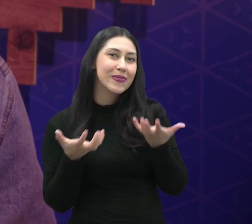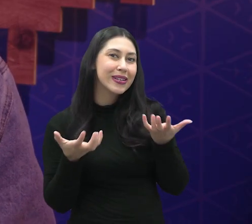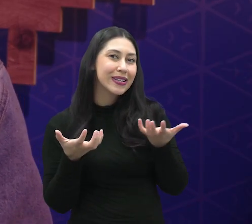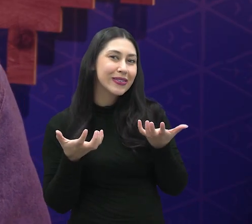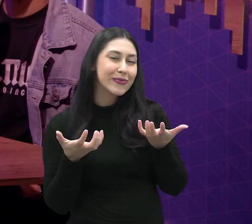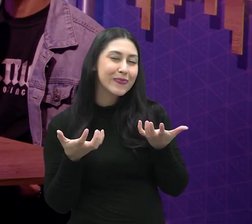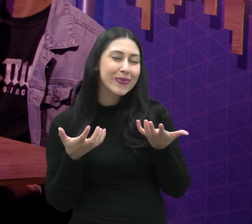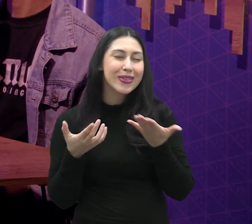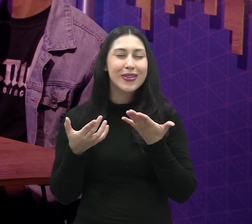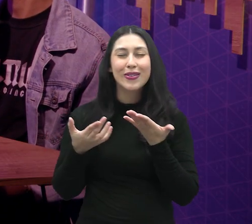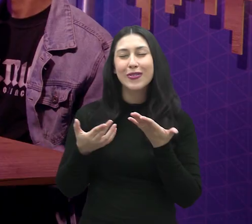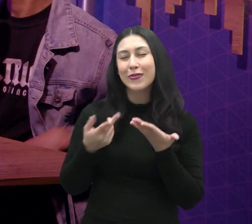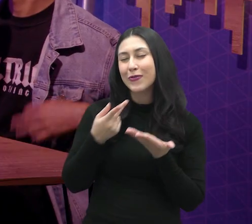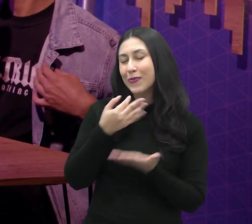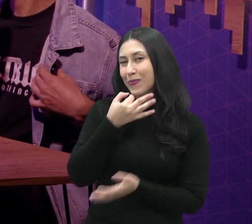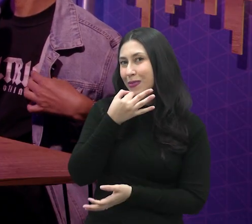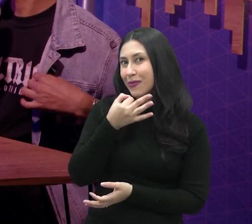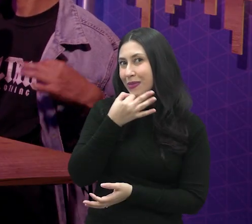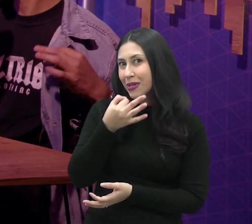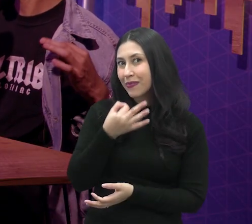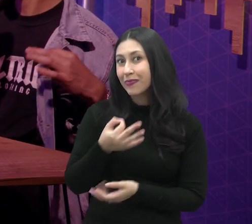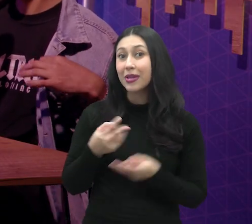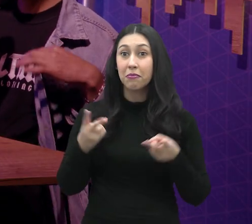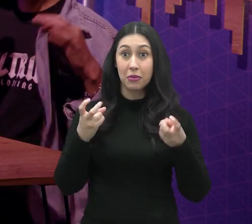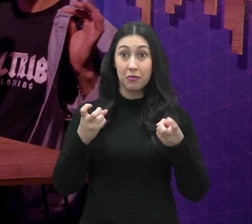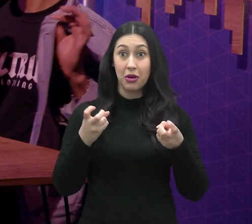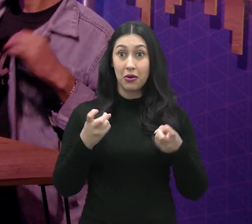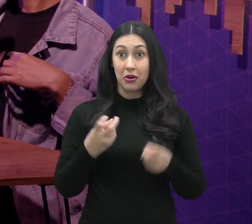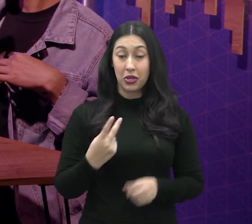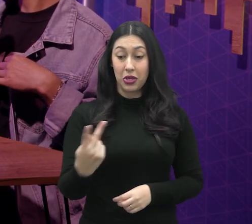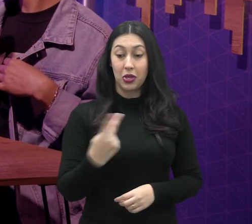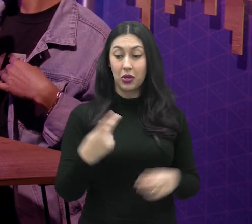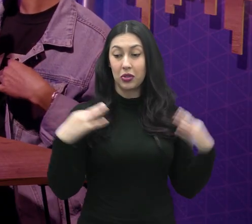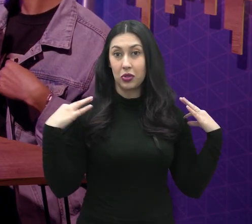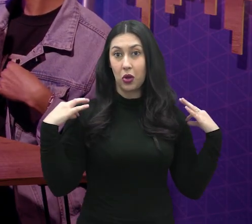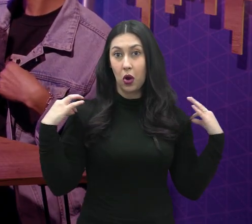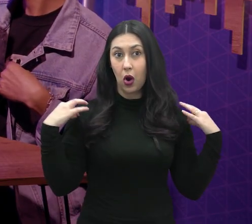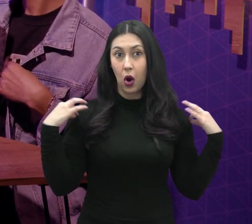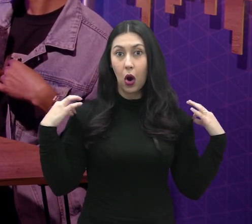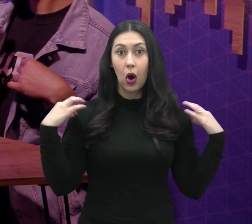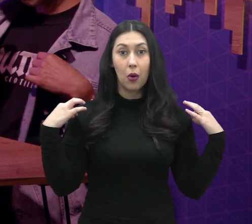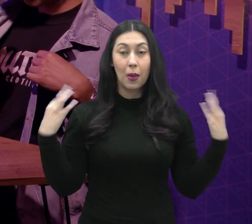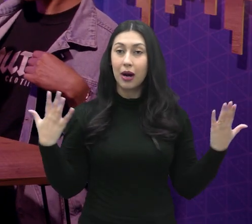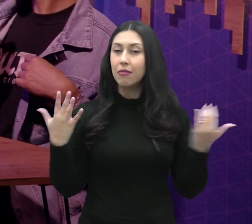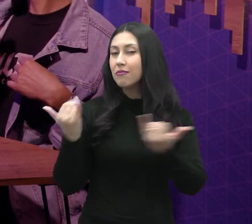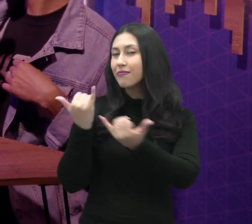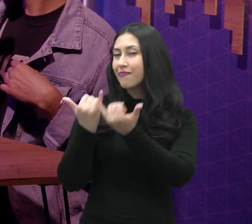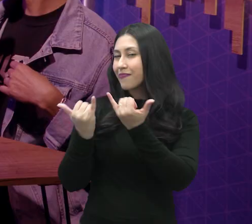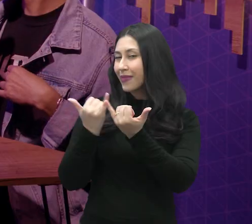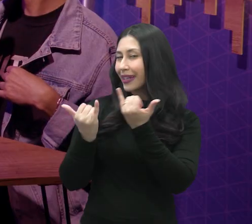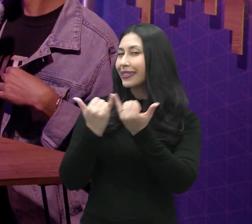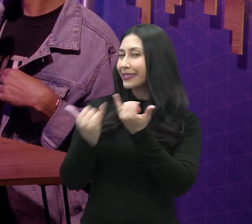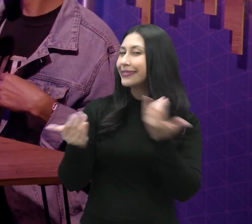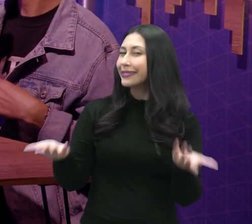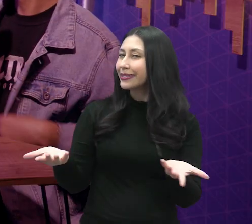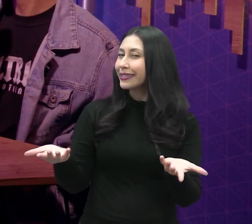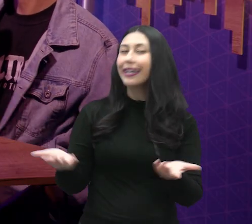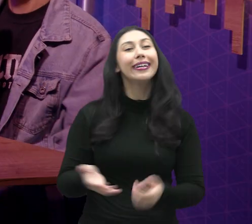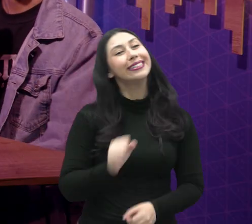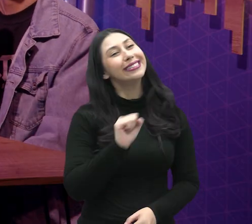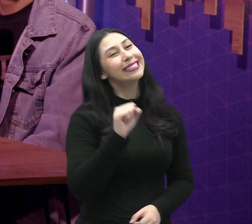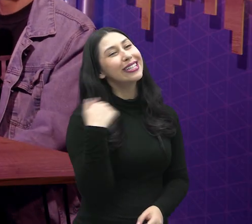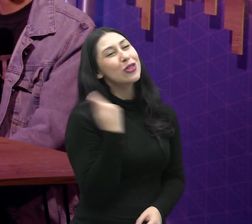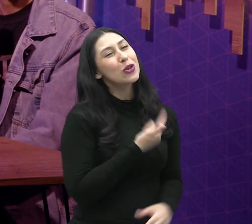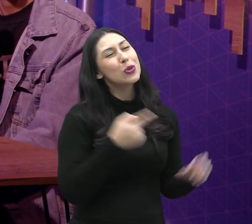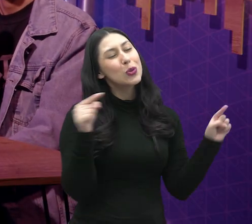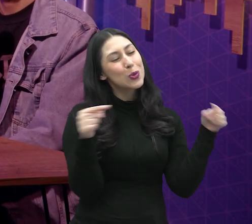uma observação. Você viu que a nossa figurinista nos proporcionou roupas parecidas, quase idênticas, tá né? Tá vendo só? A